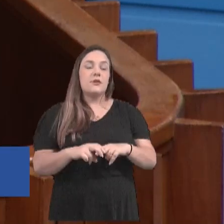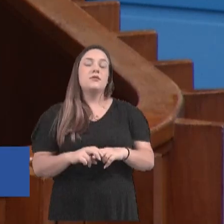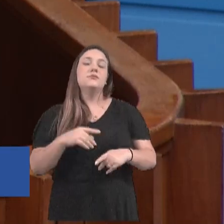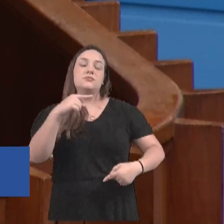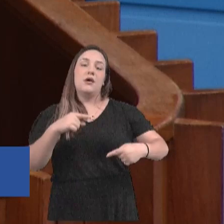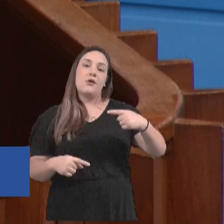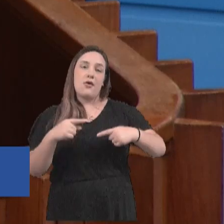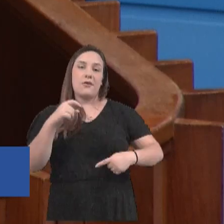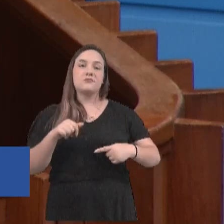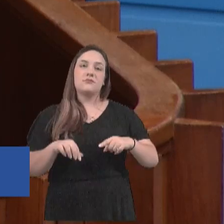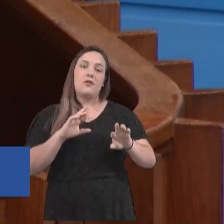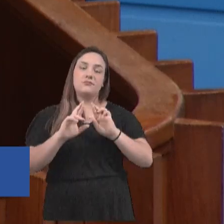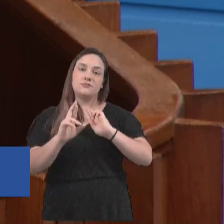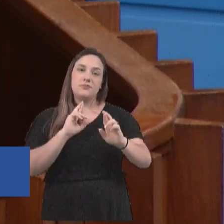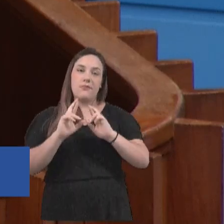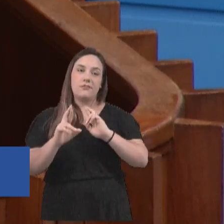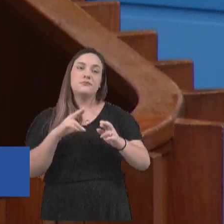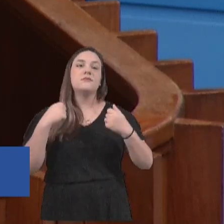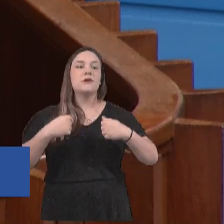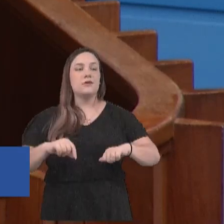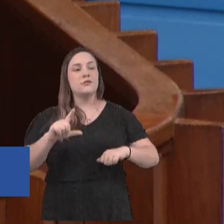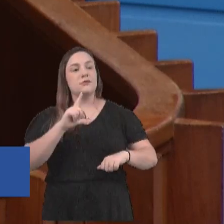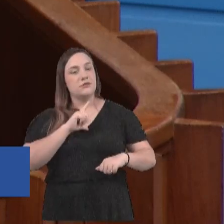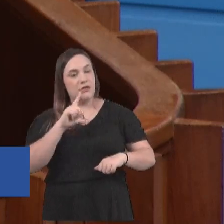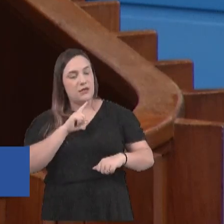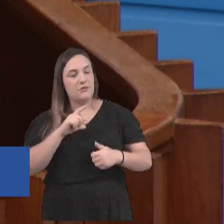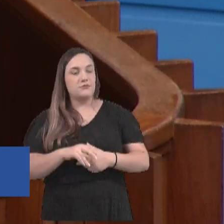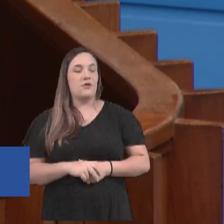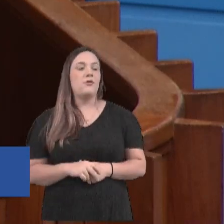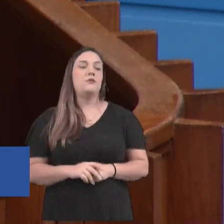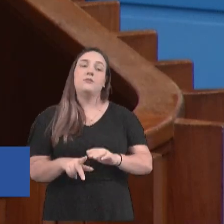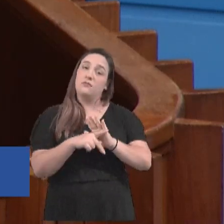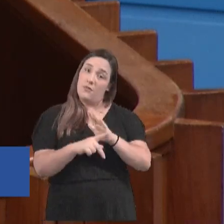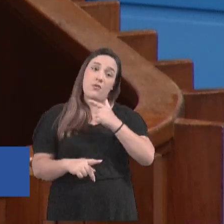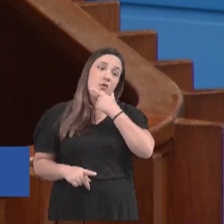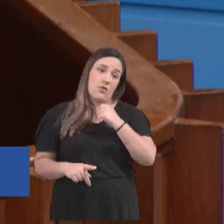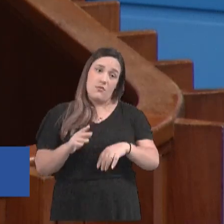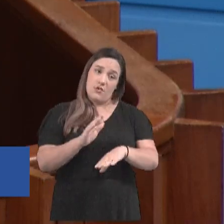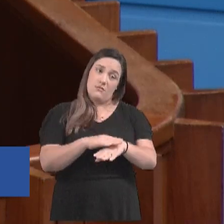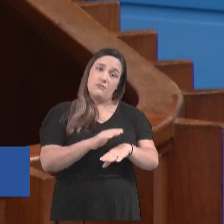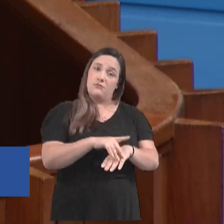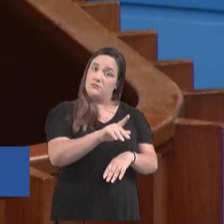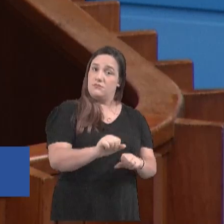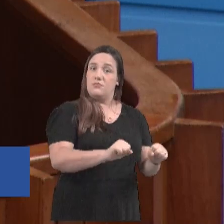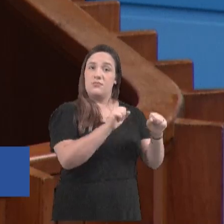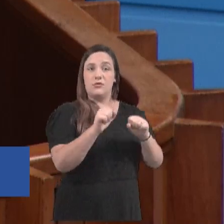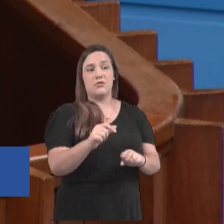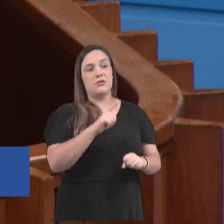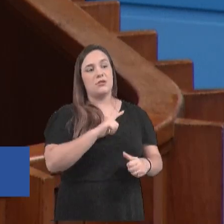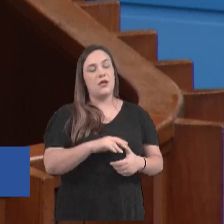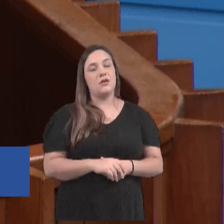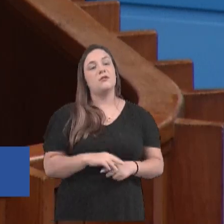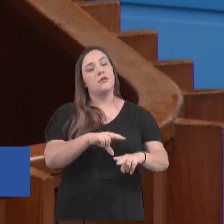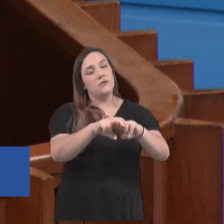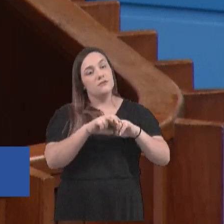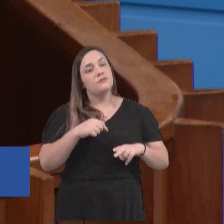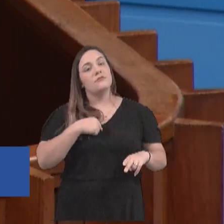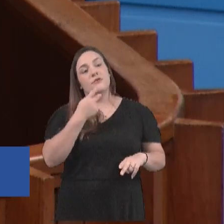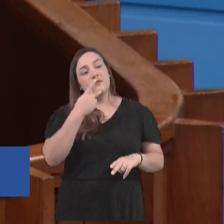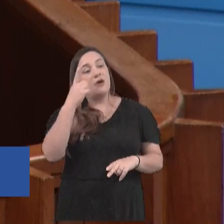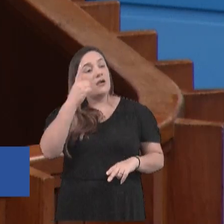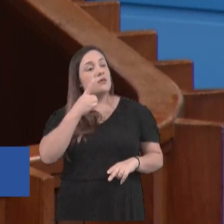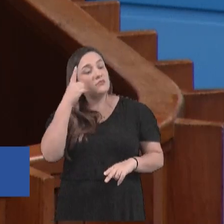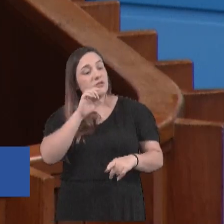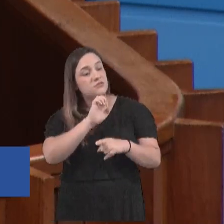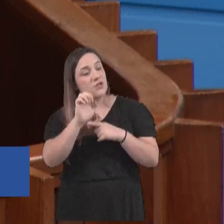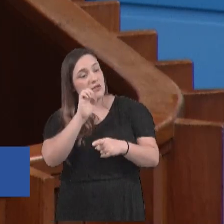transformação das relações precisa ser liderado pelos homens que estão no poder. E aqui eu chamo a atenção dos deputados, dos